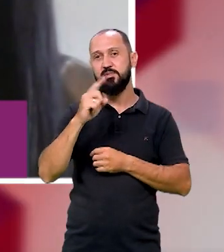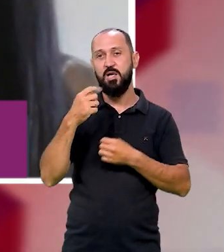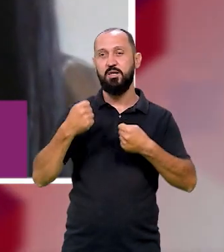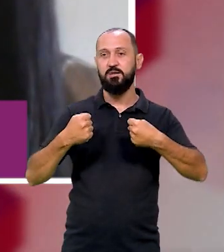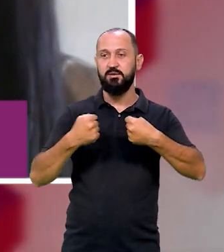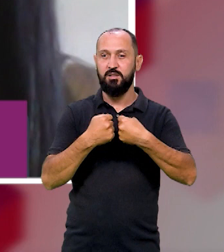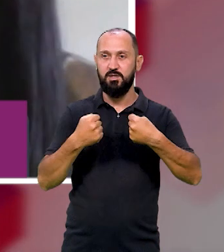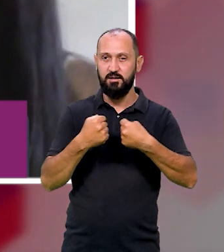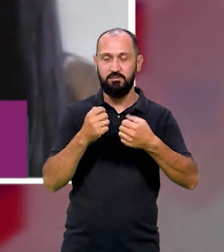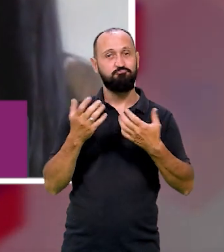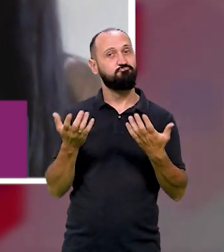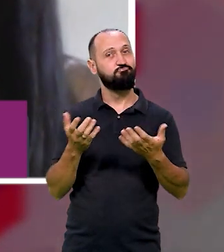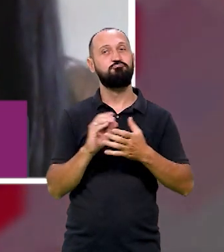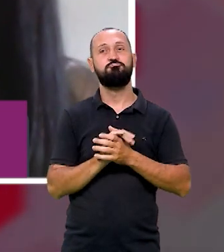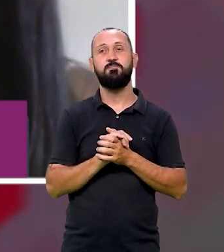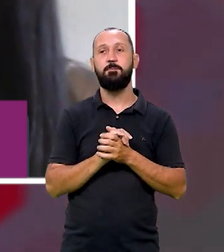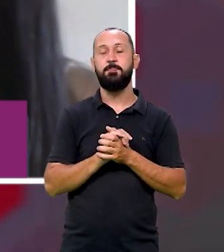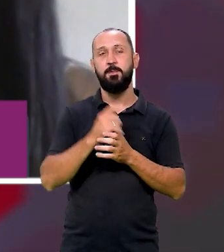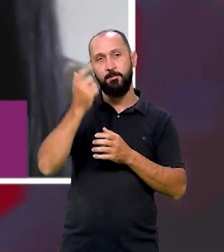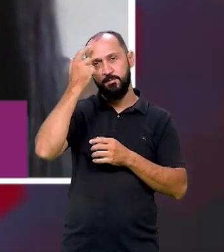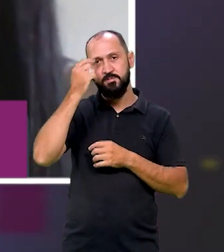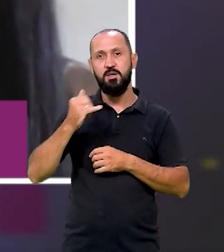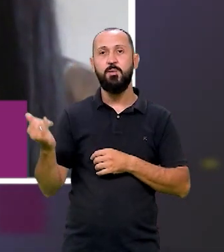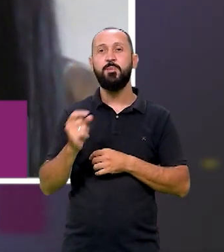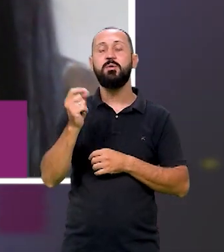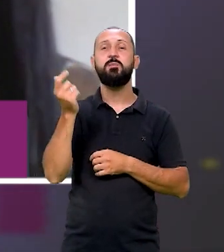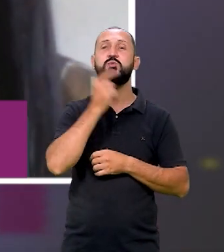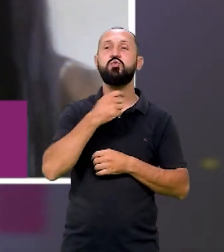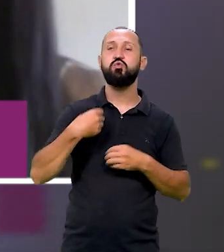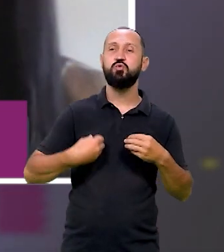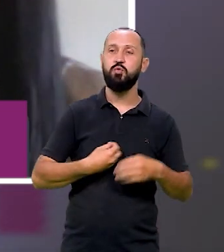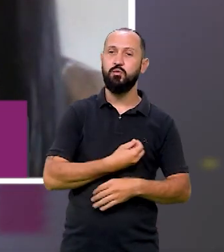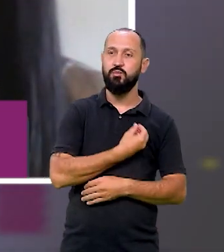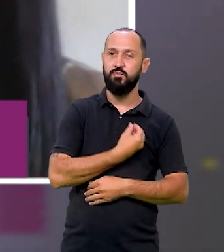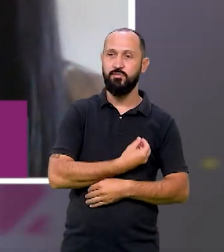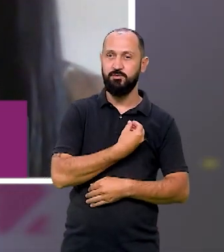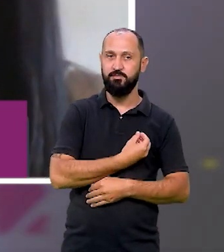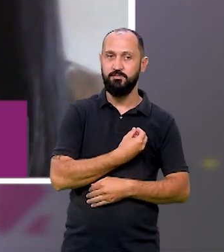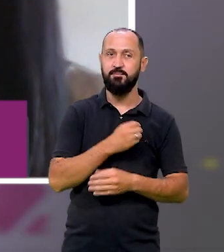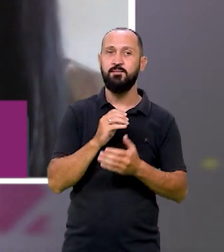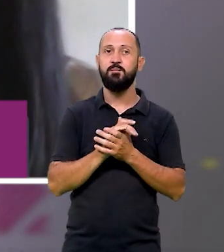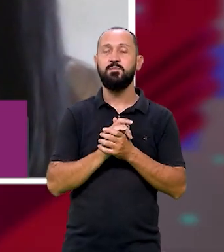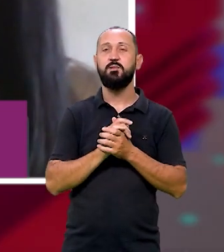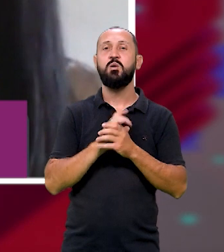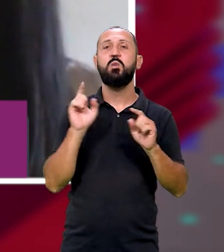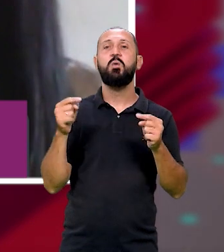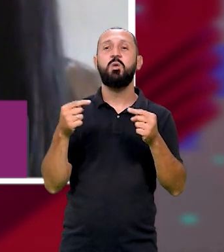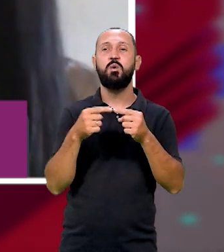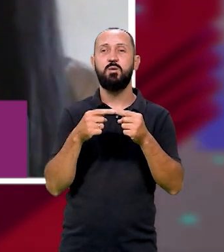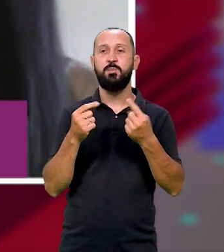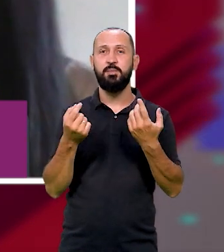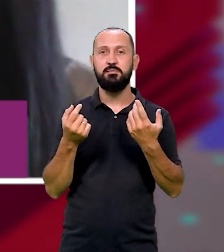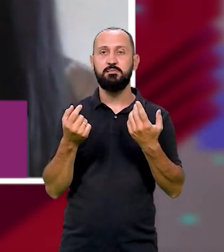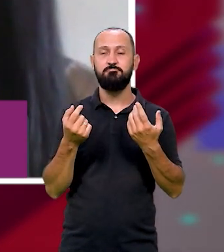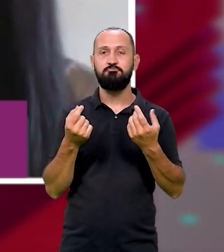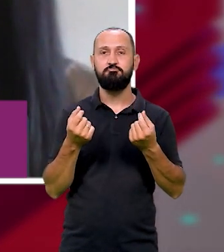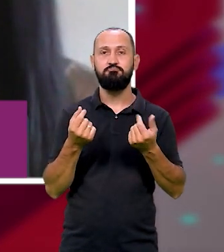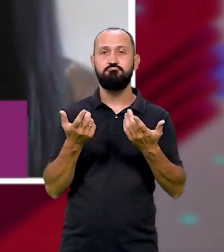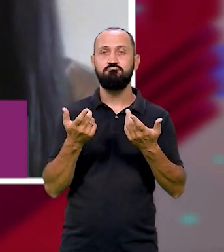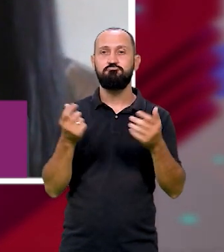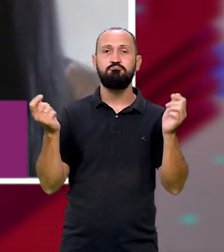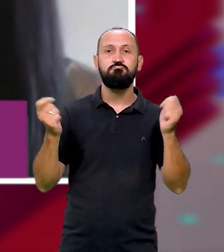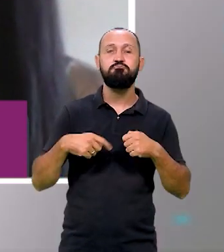um conselho que eu dou, não faça nada restrito, porque quando a gente faz isso, a nossa imunidade tem uma queda. Se você